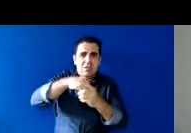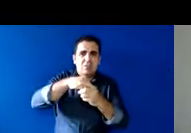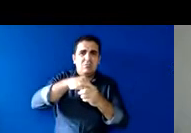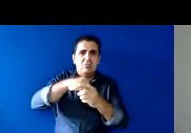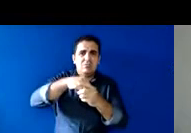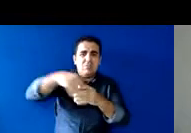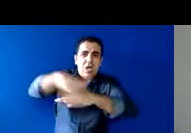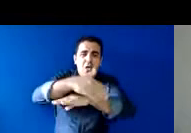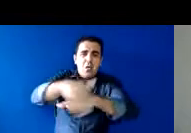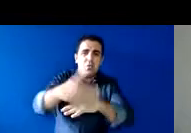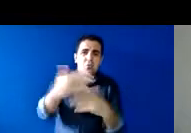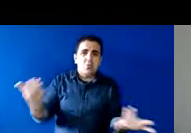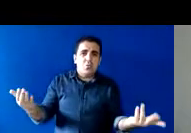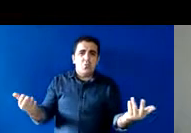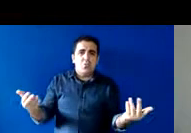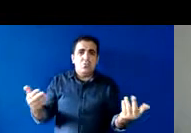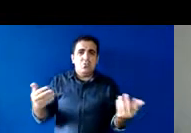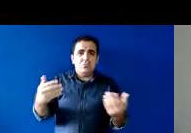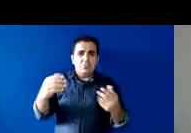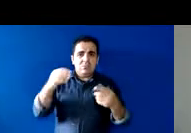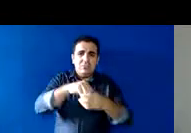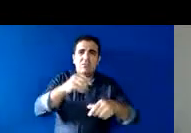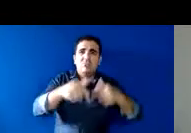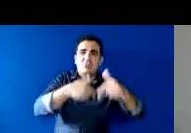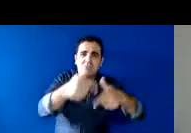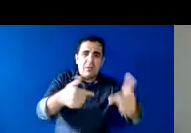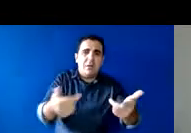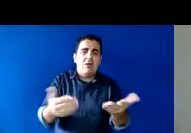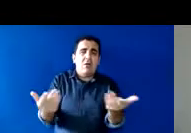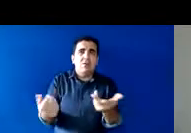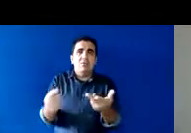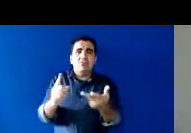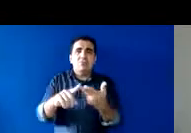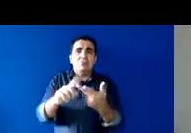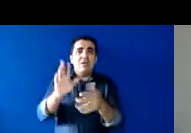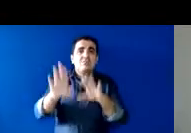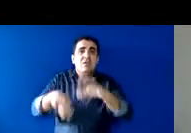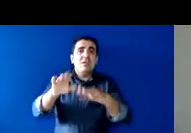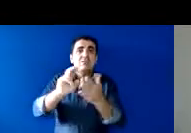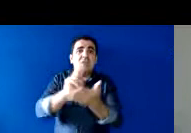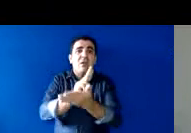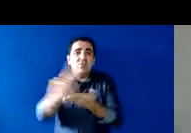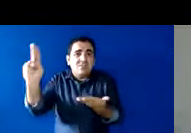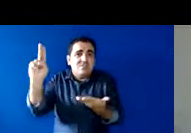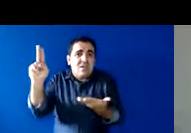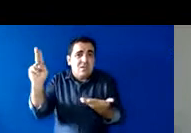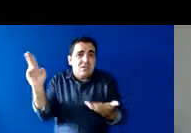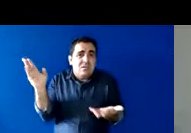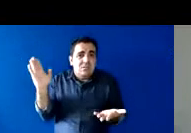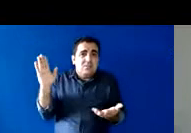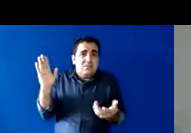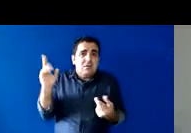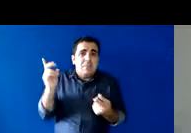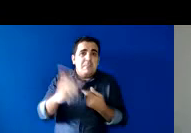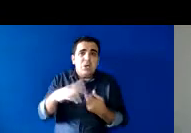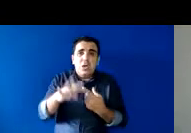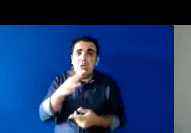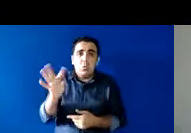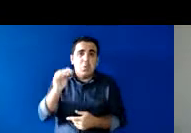no serviço, que acontece dentro do ambiente acadêmico, né, por